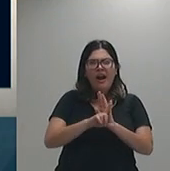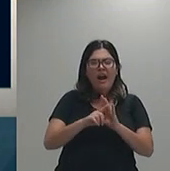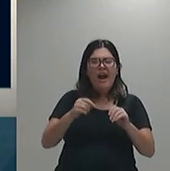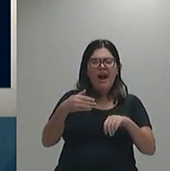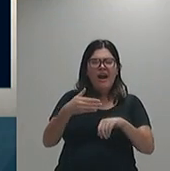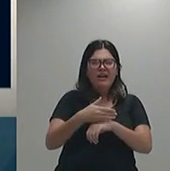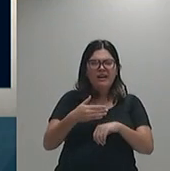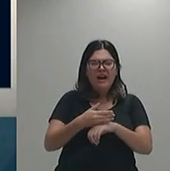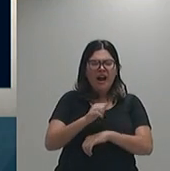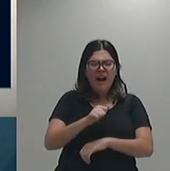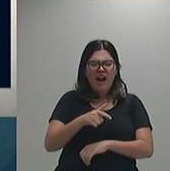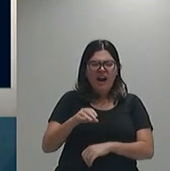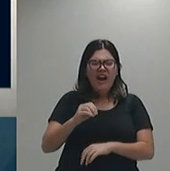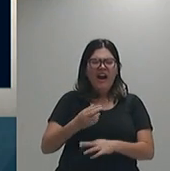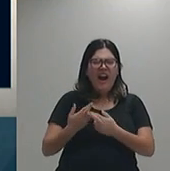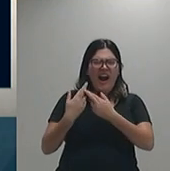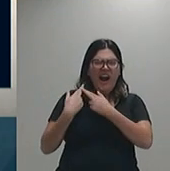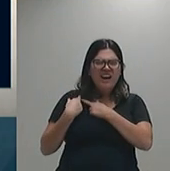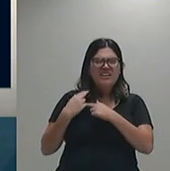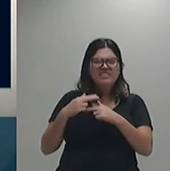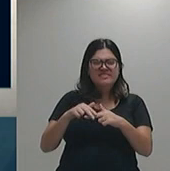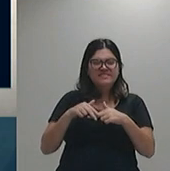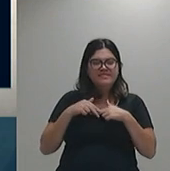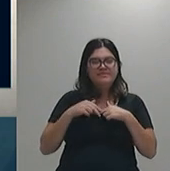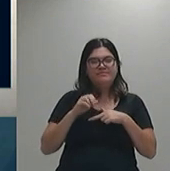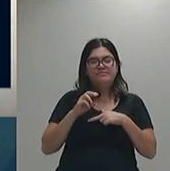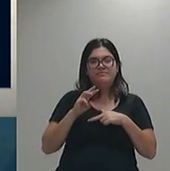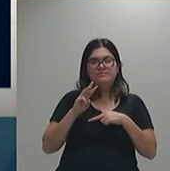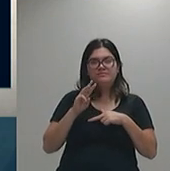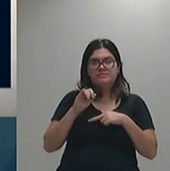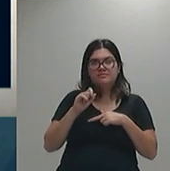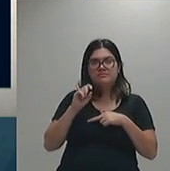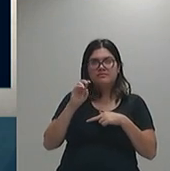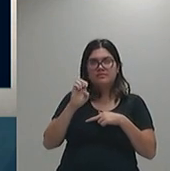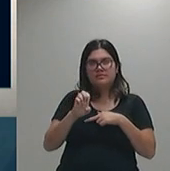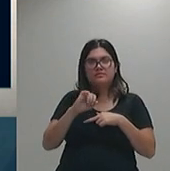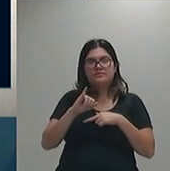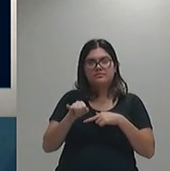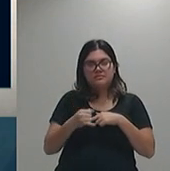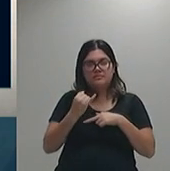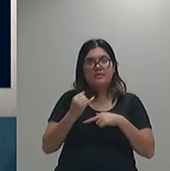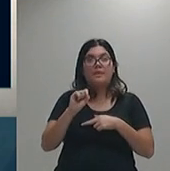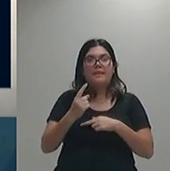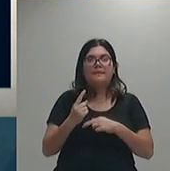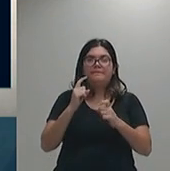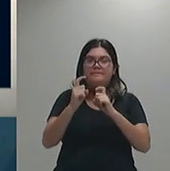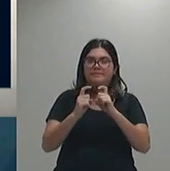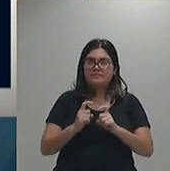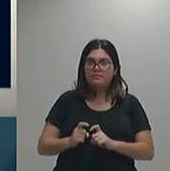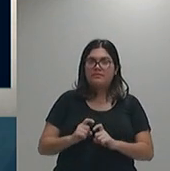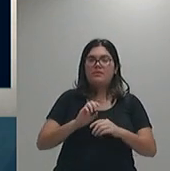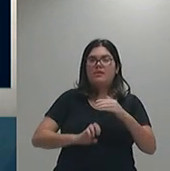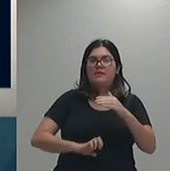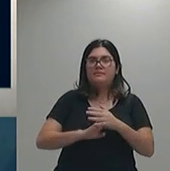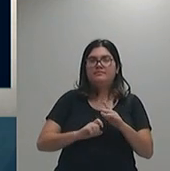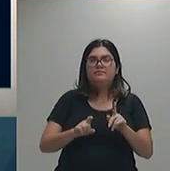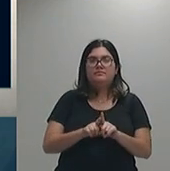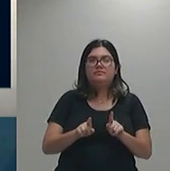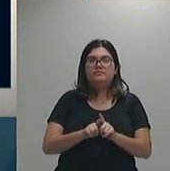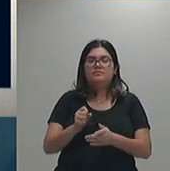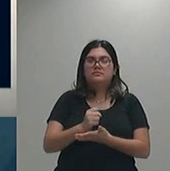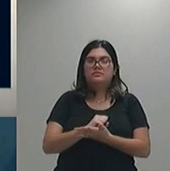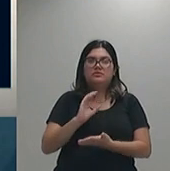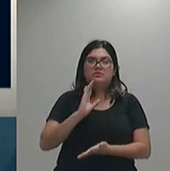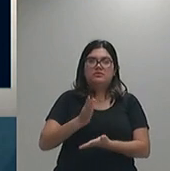responsabilidade em face de w&j ex-administradores da companhia e do controlador direto ou